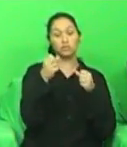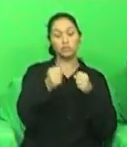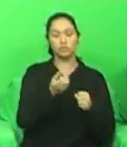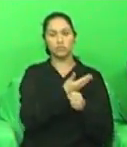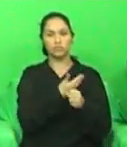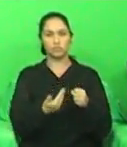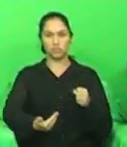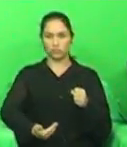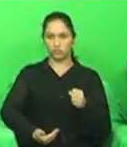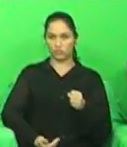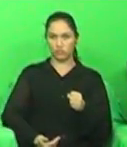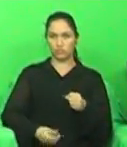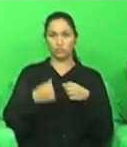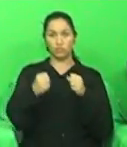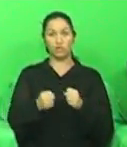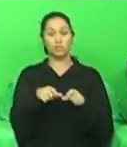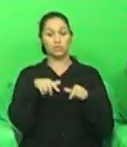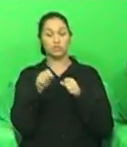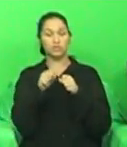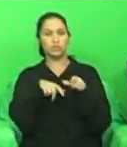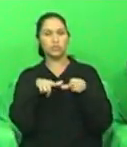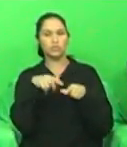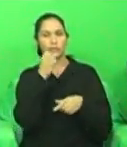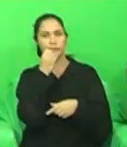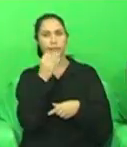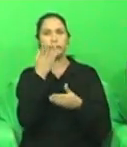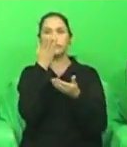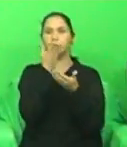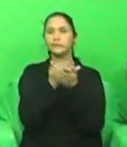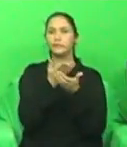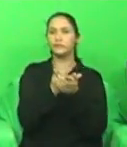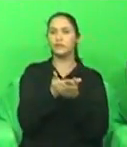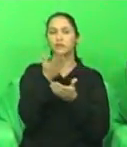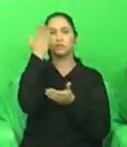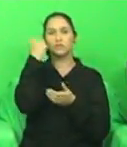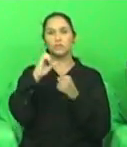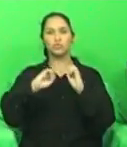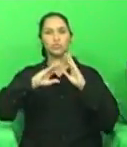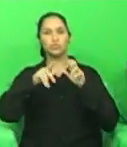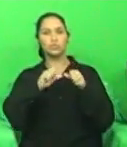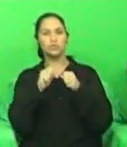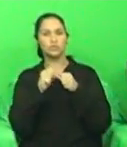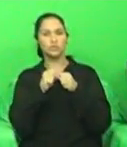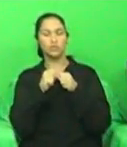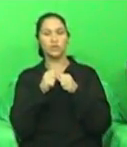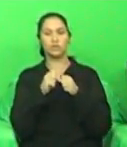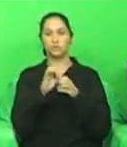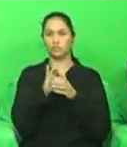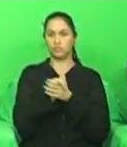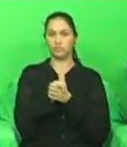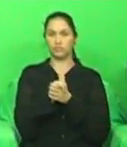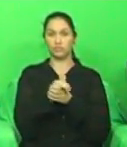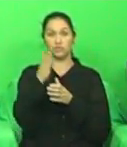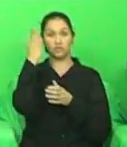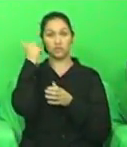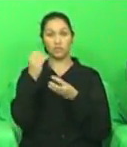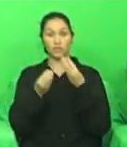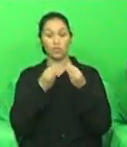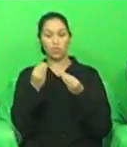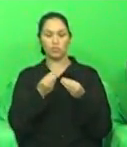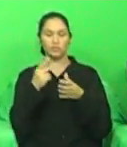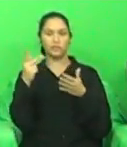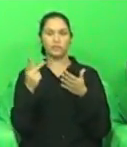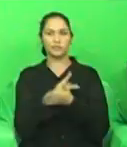valorizar para fazer um trabalho de acompanhamento sobre as atividades dos funcionários sobre a transparência no processo